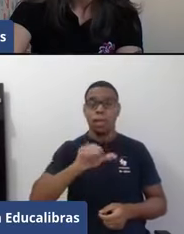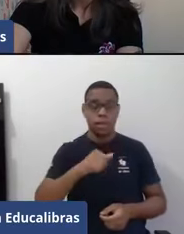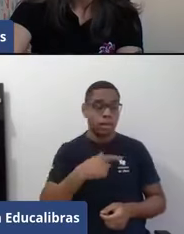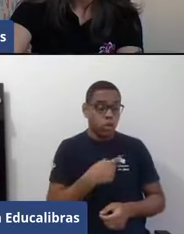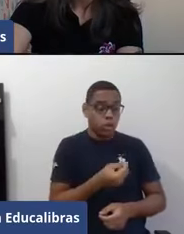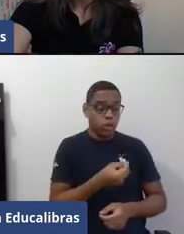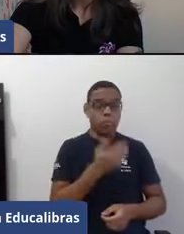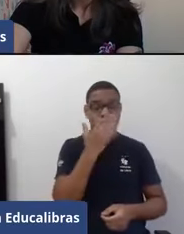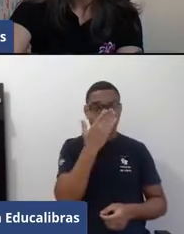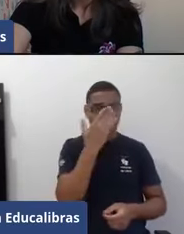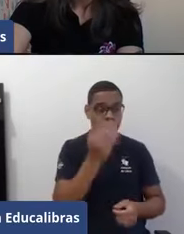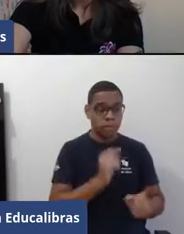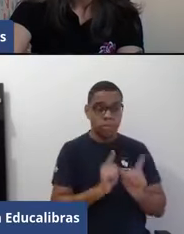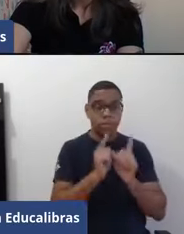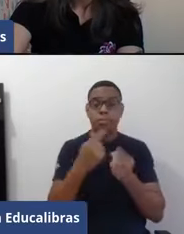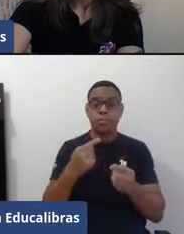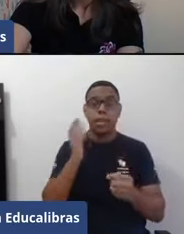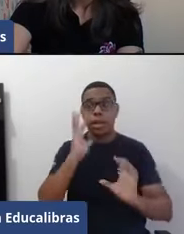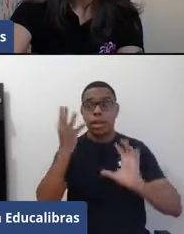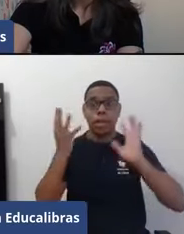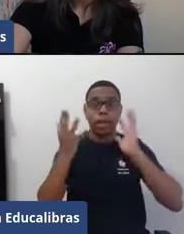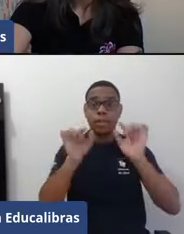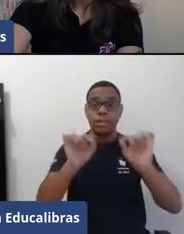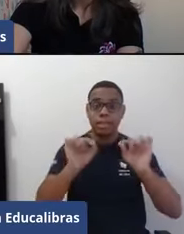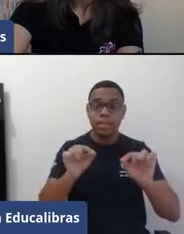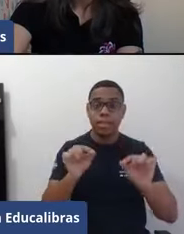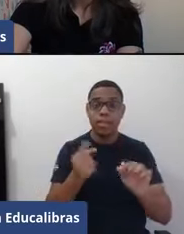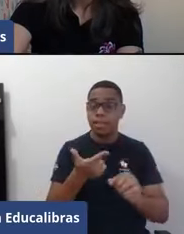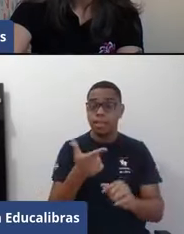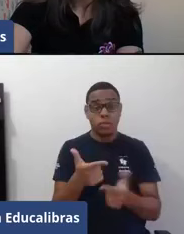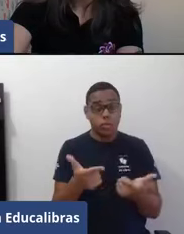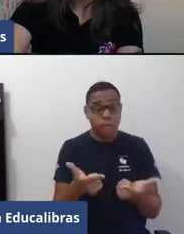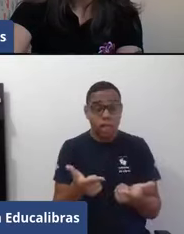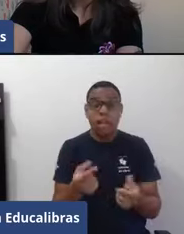assim, precisamos dessas ações. Não teve?